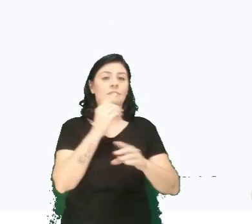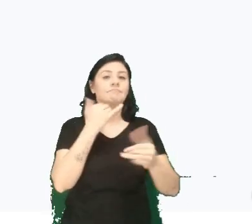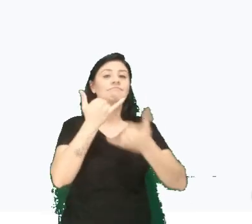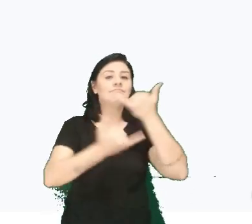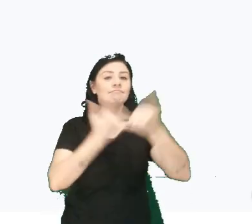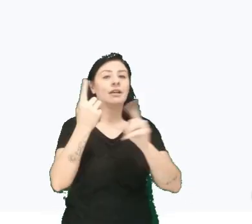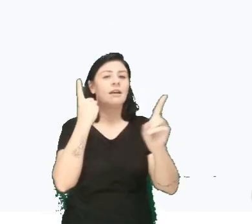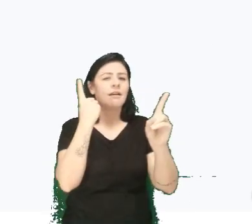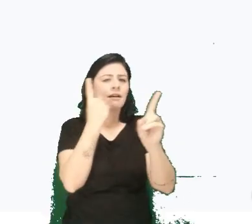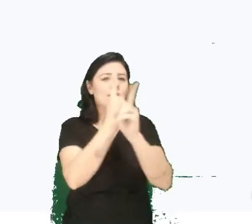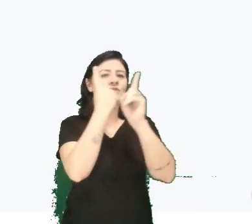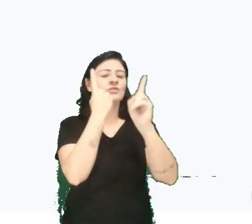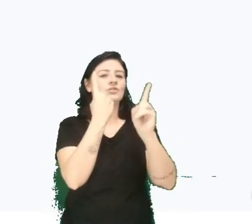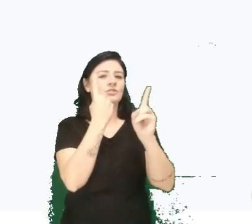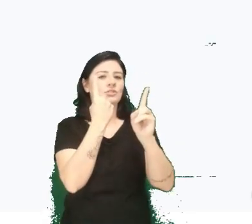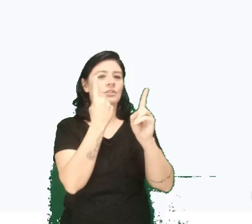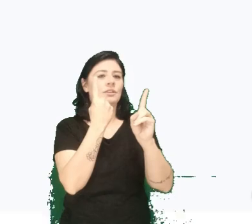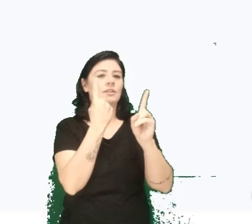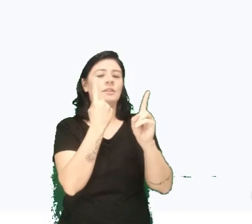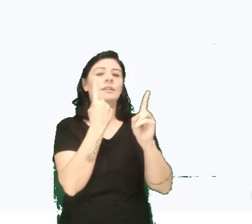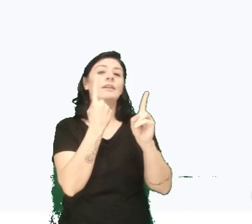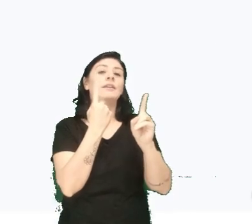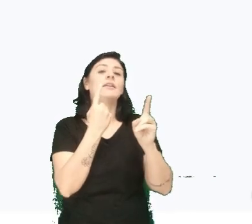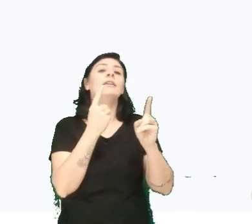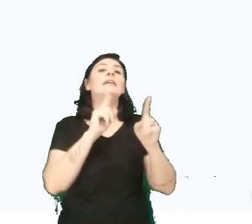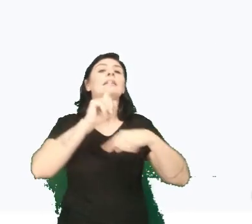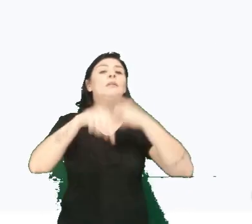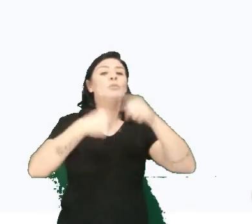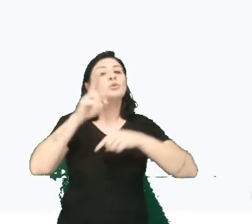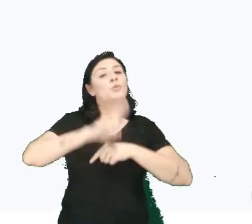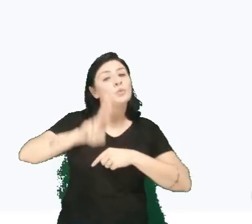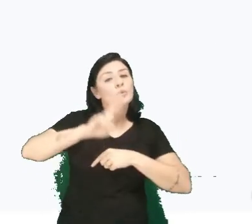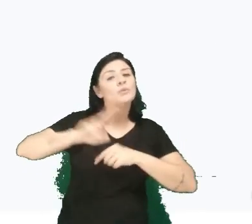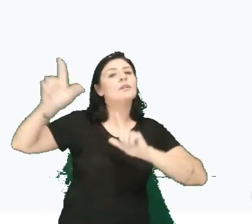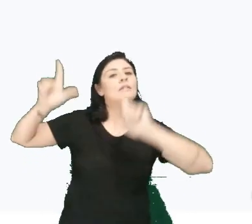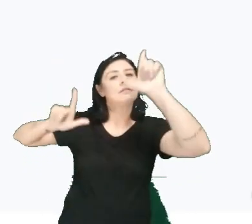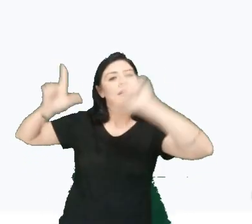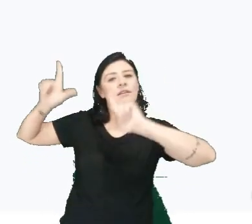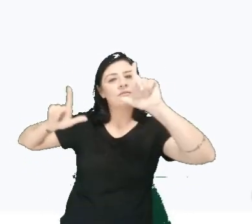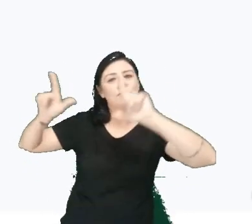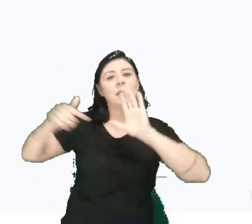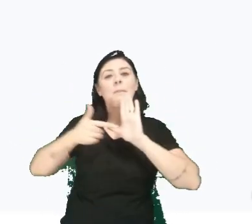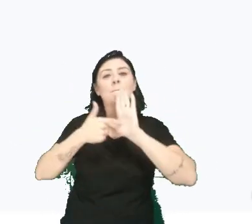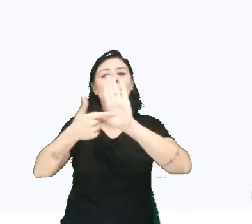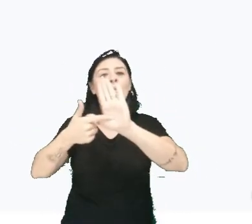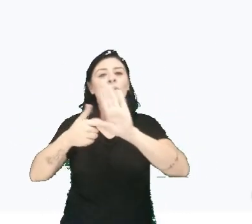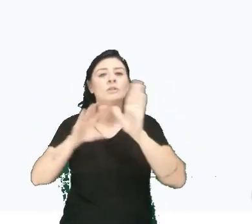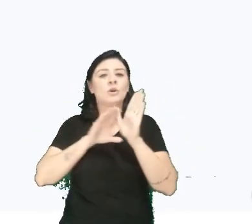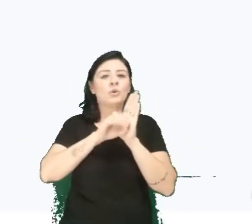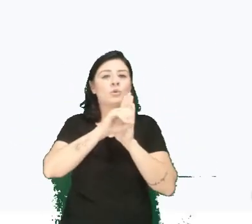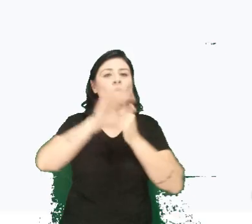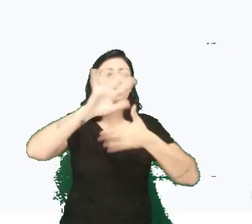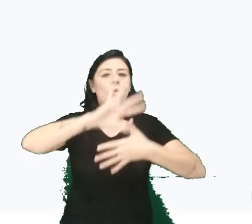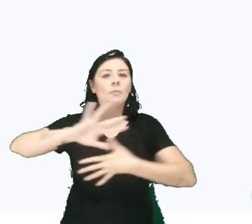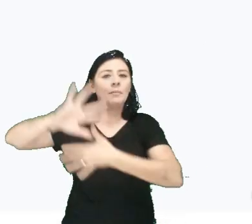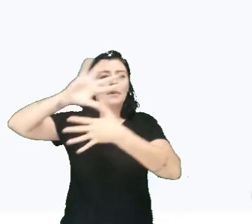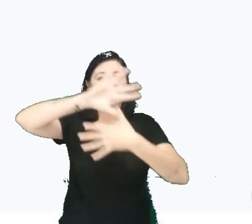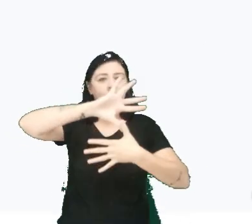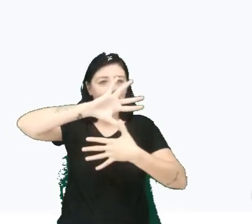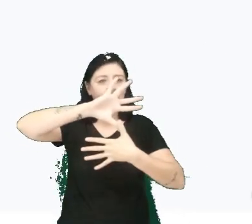o local de onde o jogo é. Utilizar a TV para mostrar no Google Maps ou em mapas a localização de